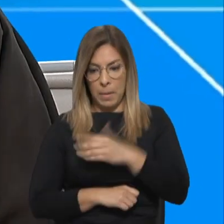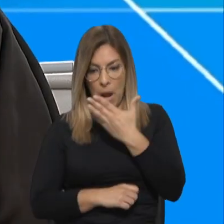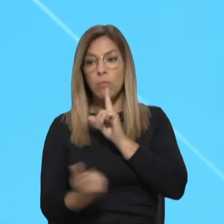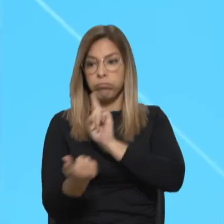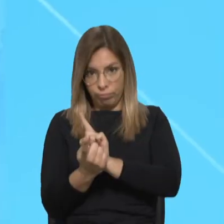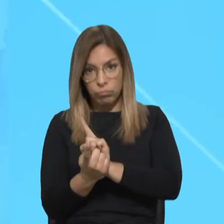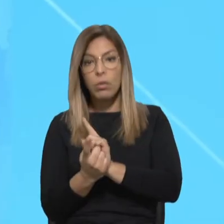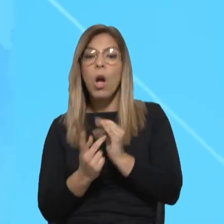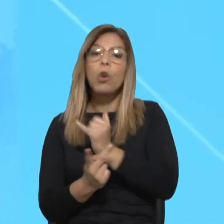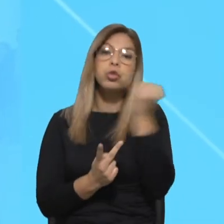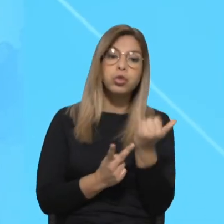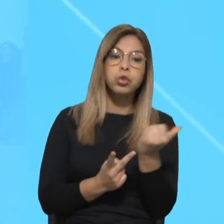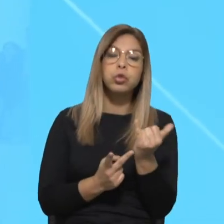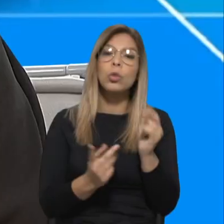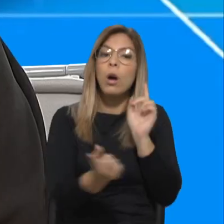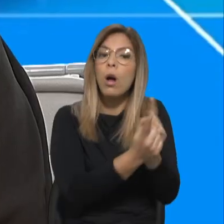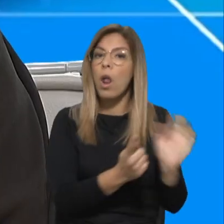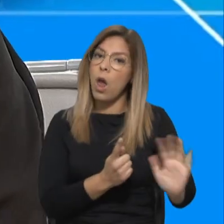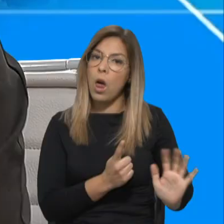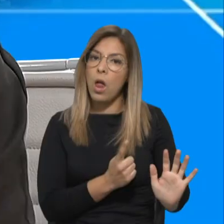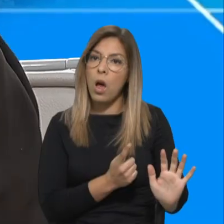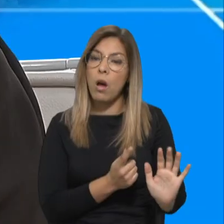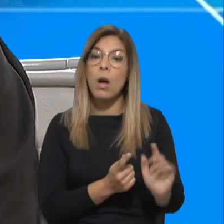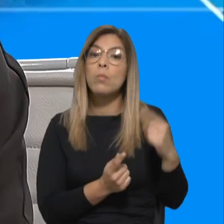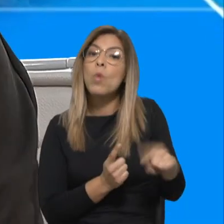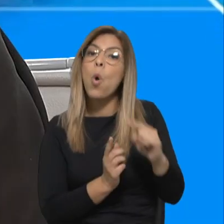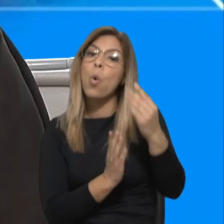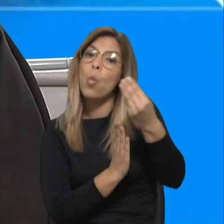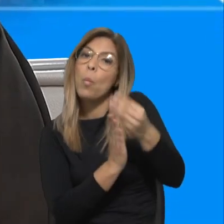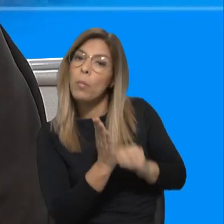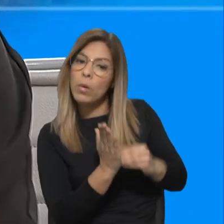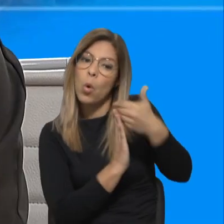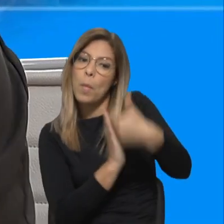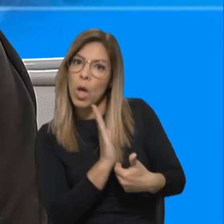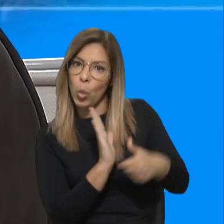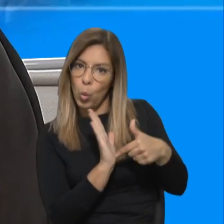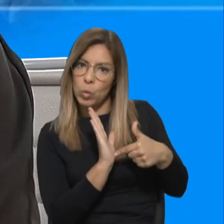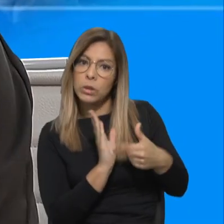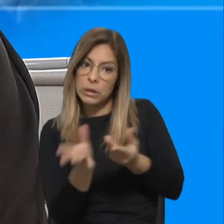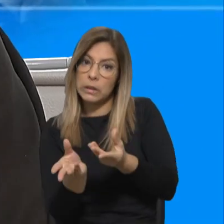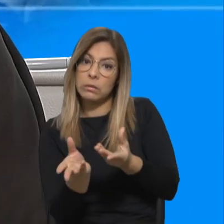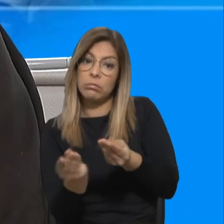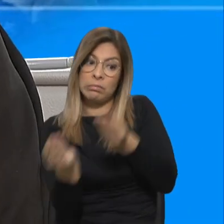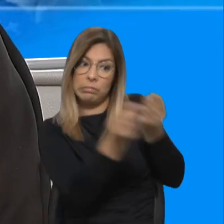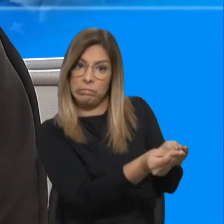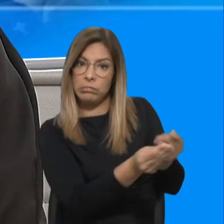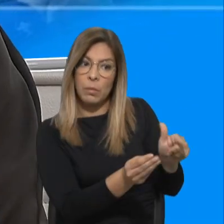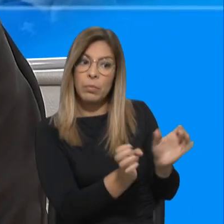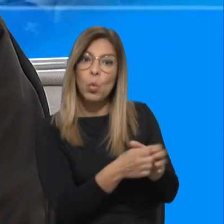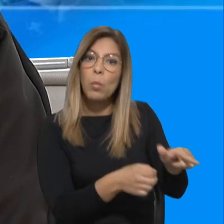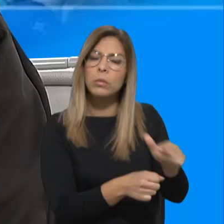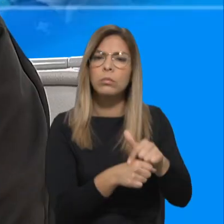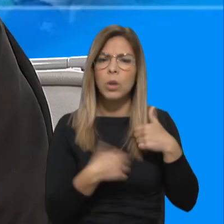fase. O segundo grupo de trabalho recebe um documento com um relato e com um parecer. Se esse relato e se esse parecer